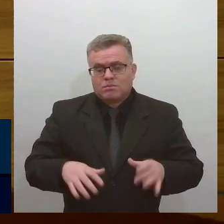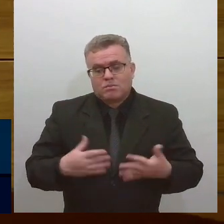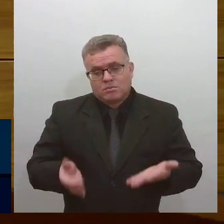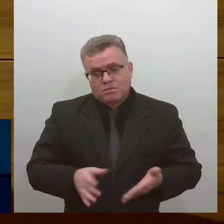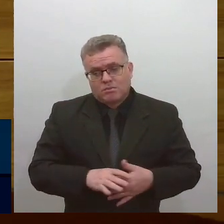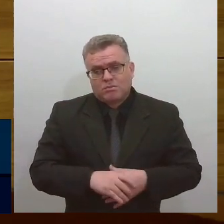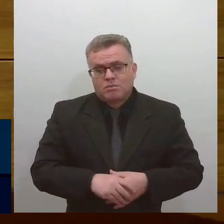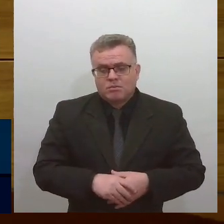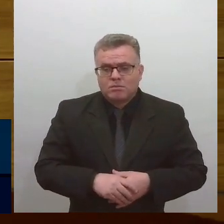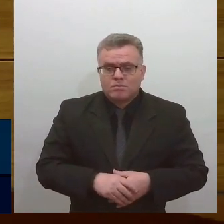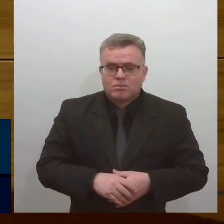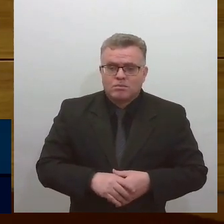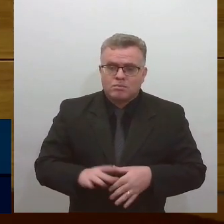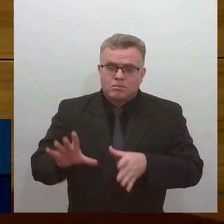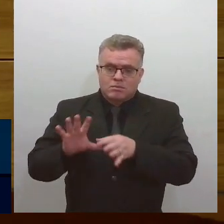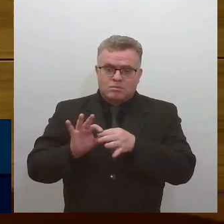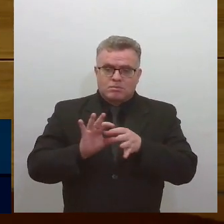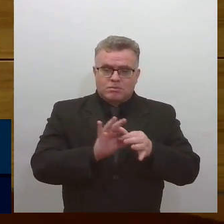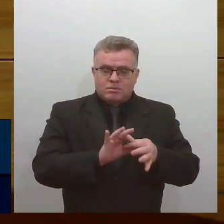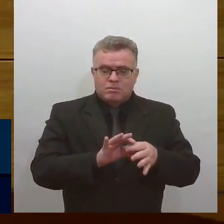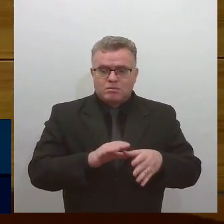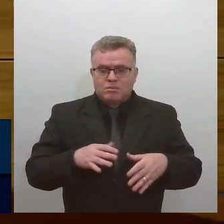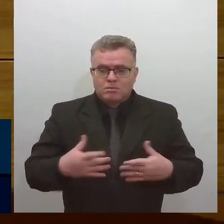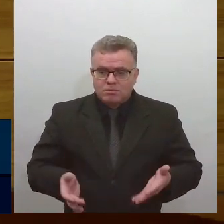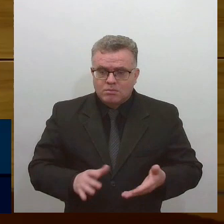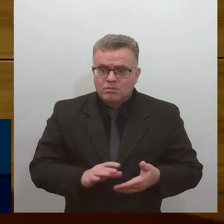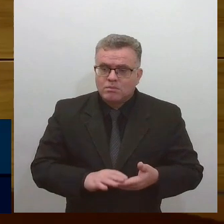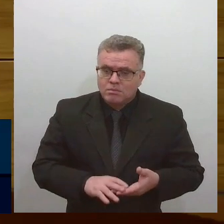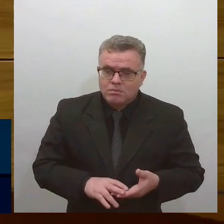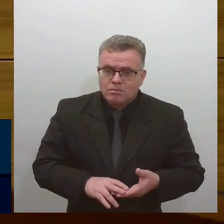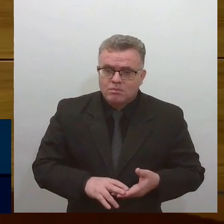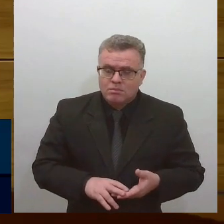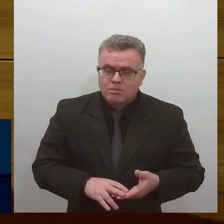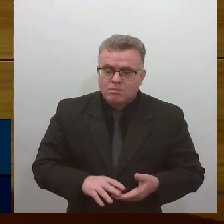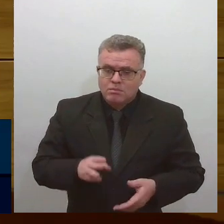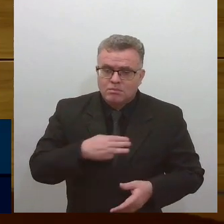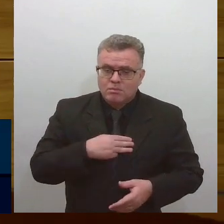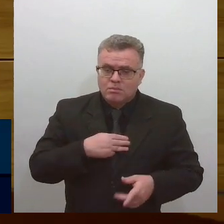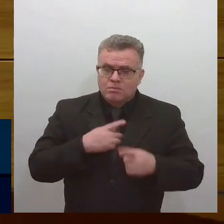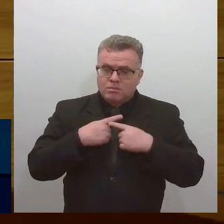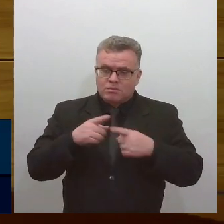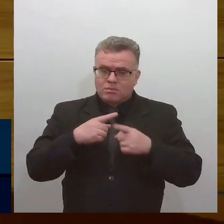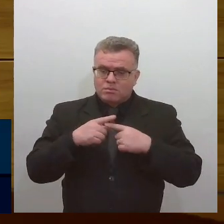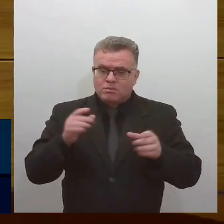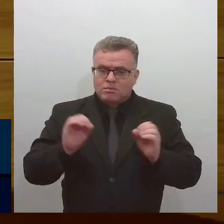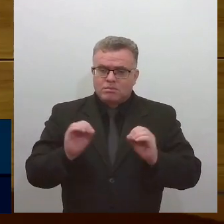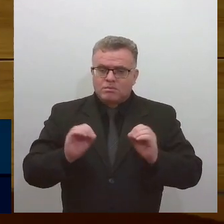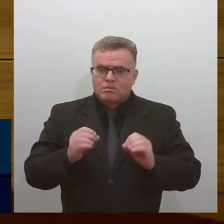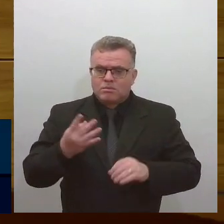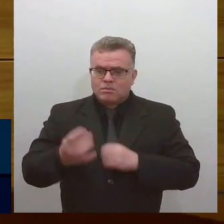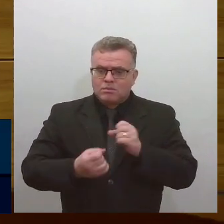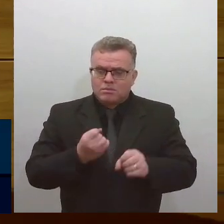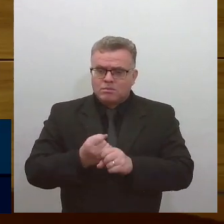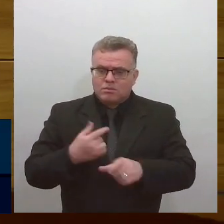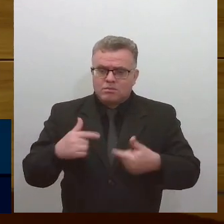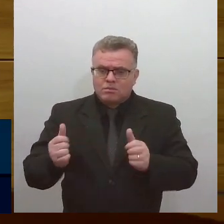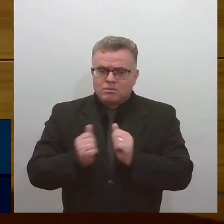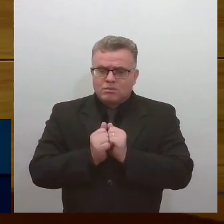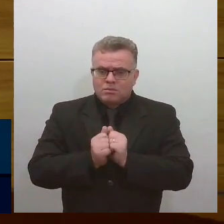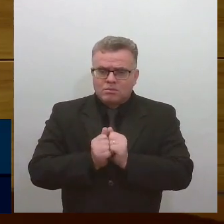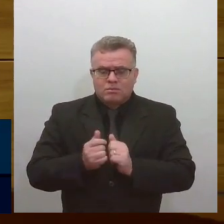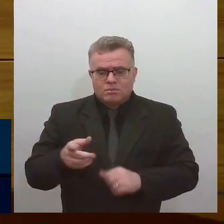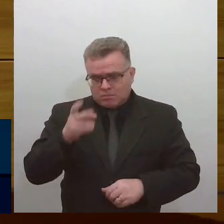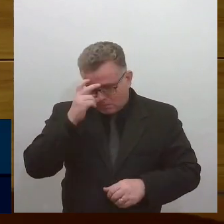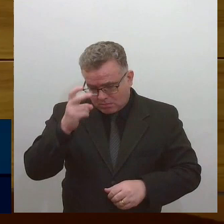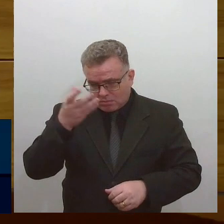desse contexto de novo foi um grande Ministro não posso reclamar trabalhei com ele 4 anos Uma Mente fantástica mas eh de